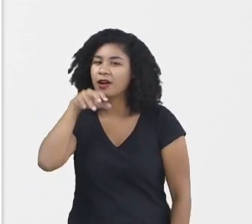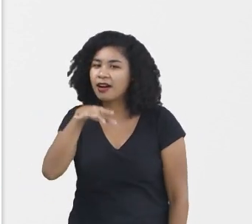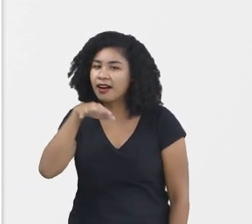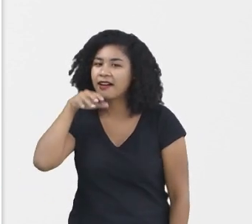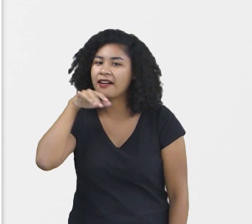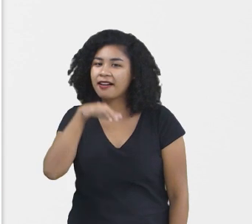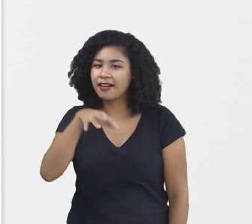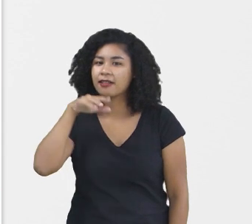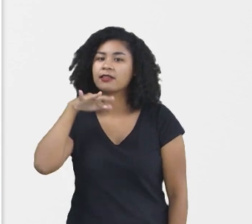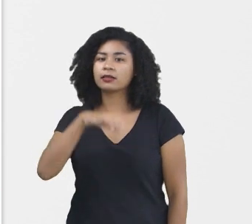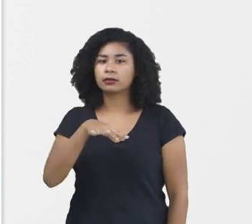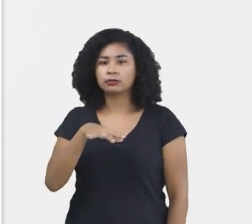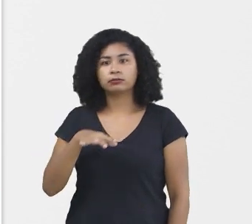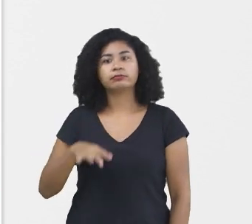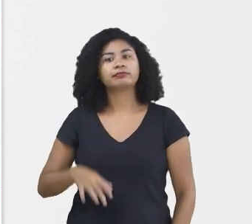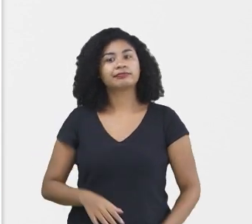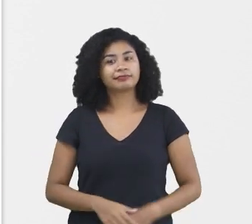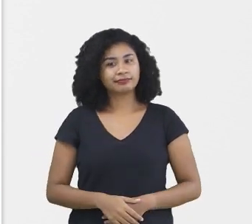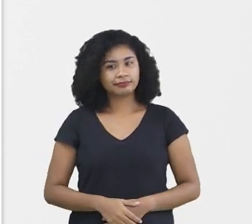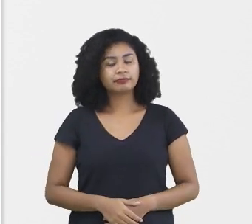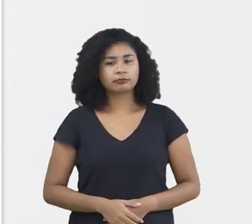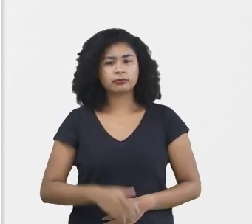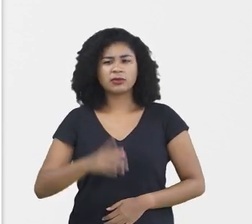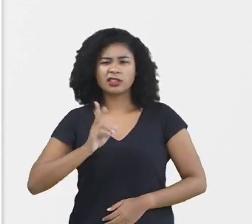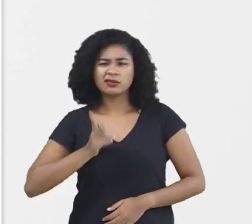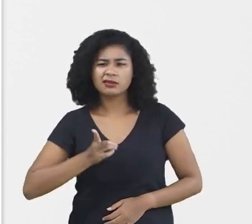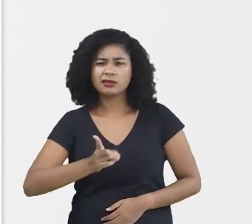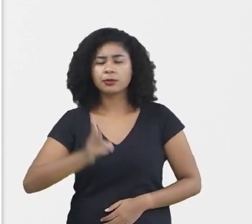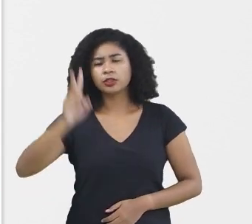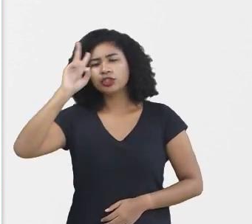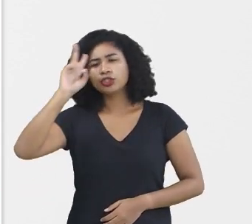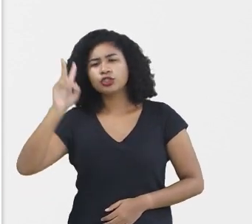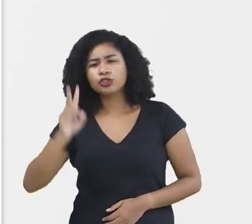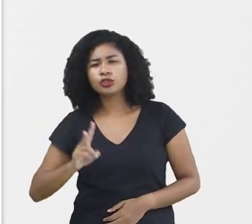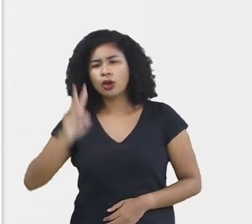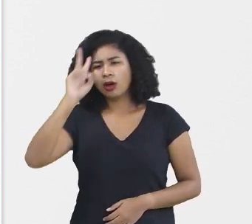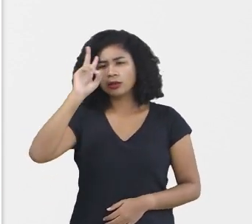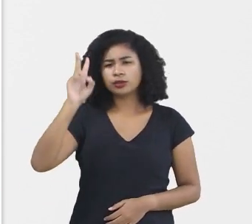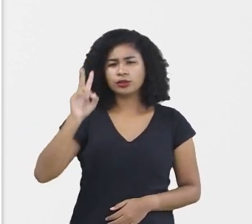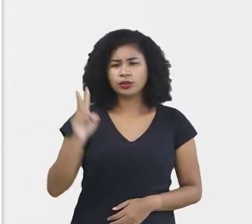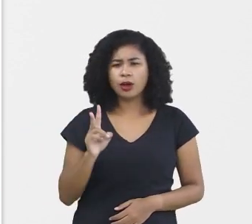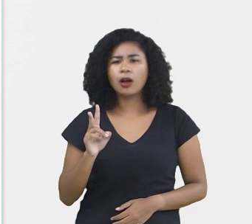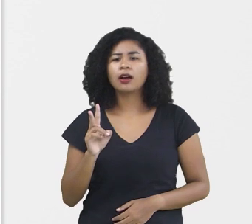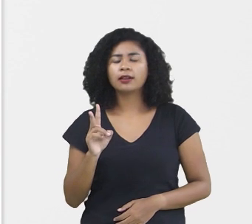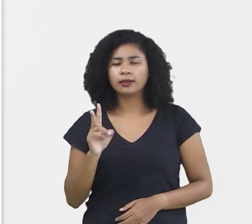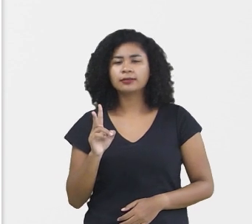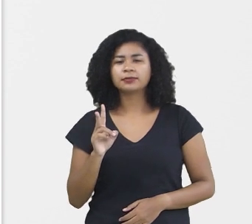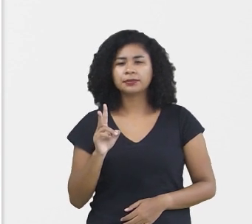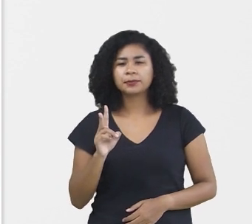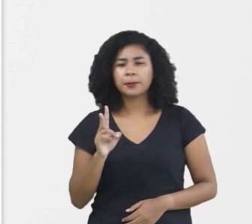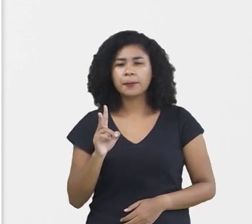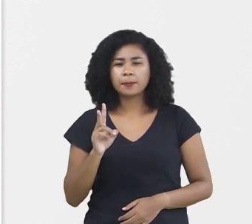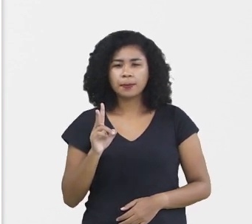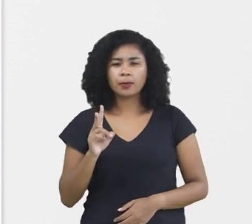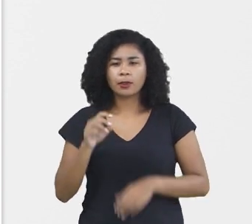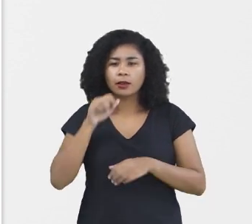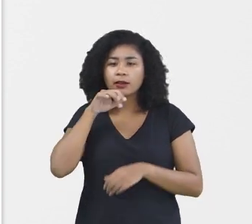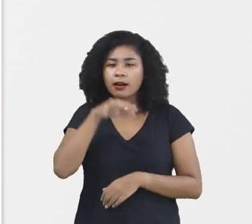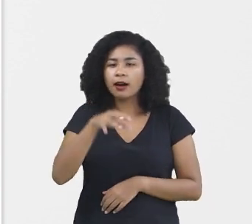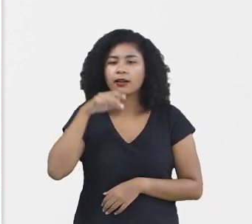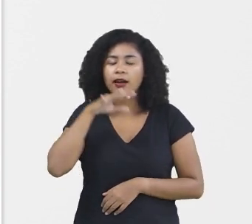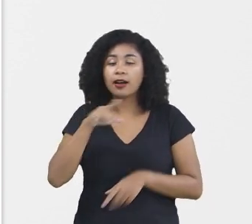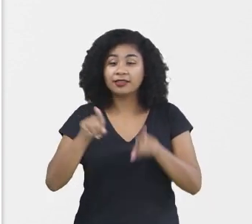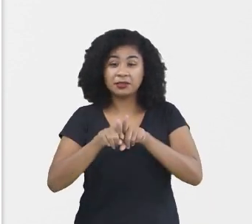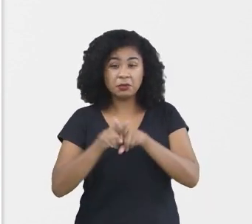ser lendário, né? Que existem muitas histórias sobre dragões, existem até filmes, né? Que falam sobre